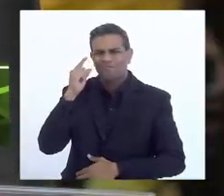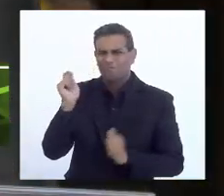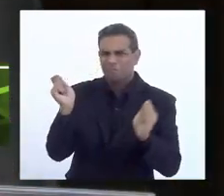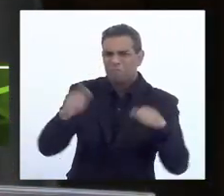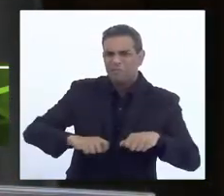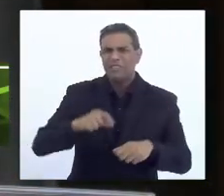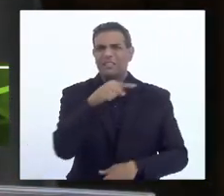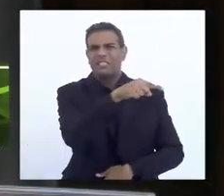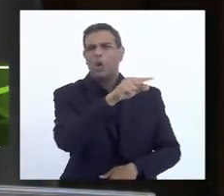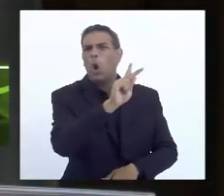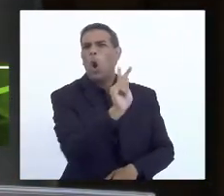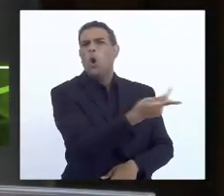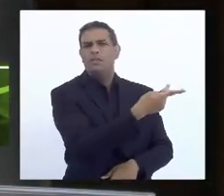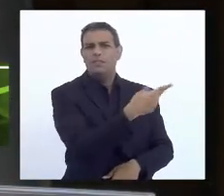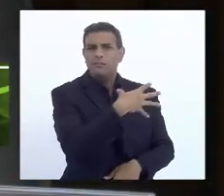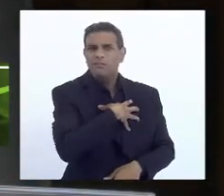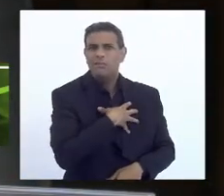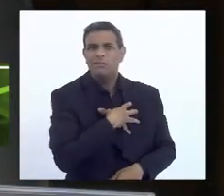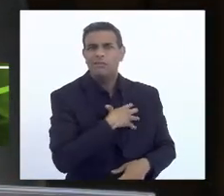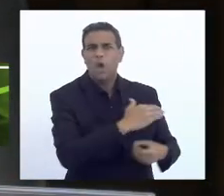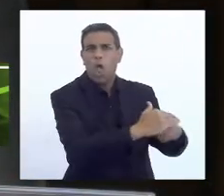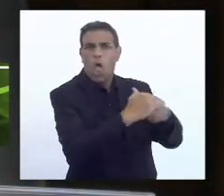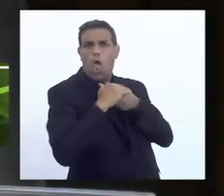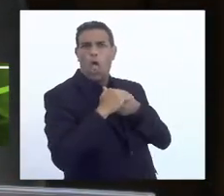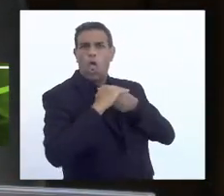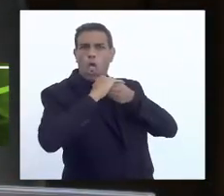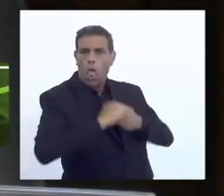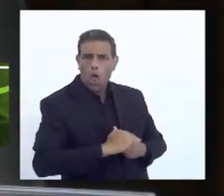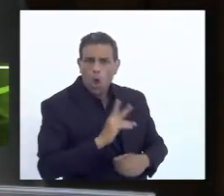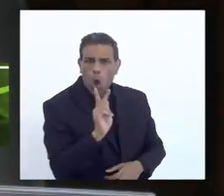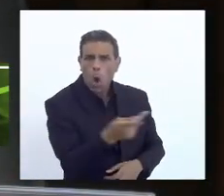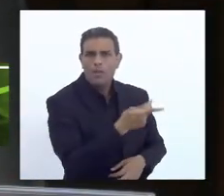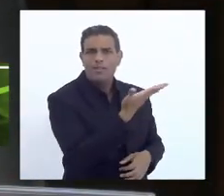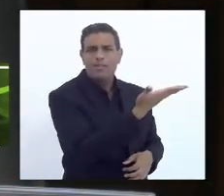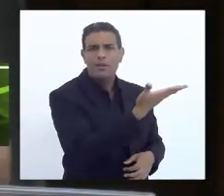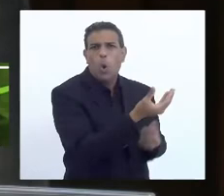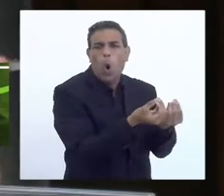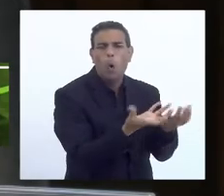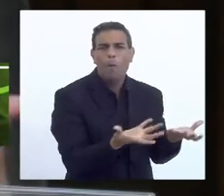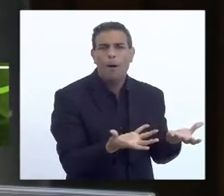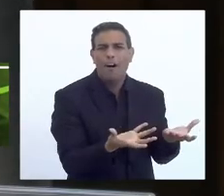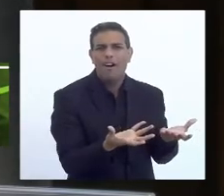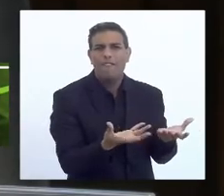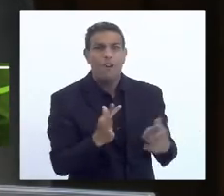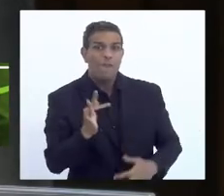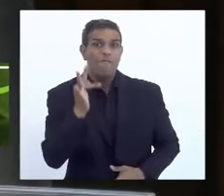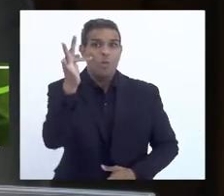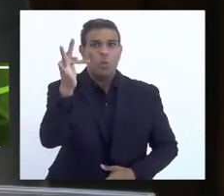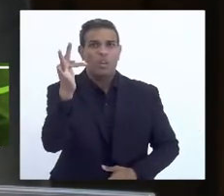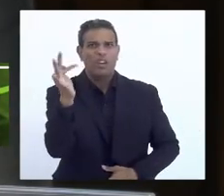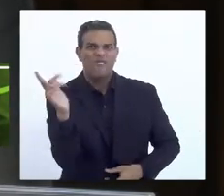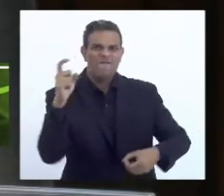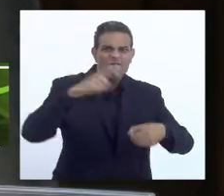será que eles conseguiram? Será que eles conseguiram me quebrar? Será que algum dia eu vou voltar